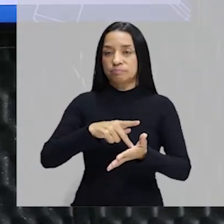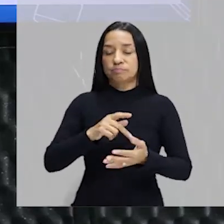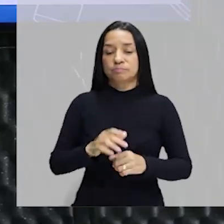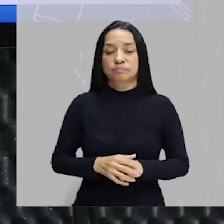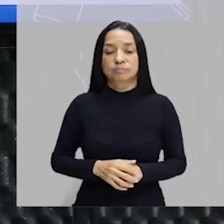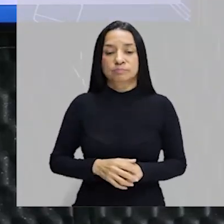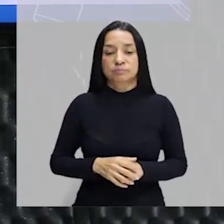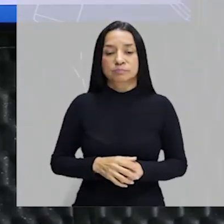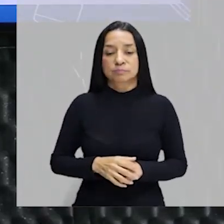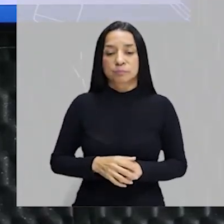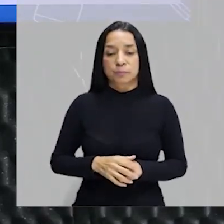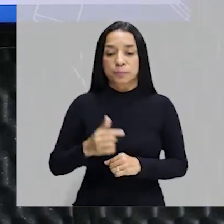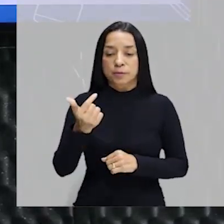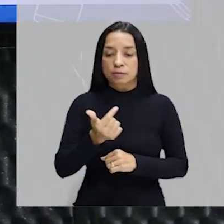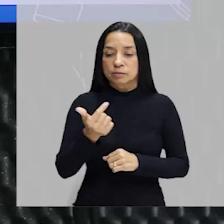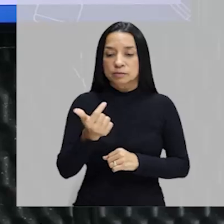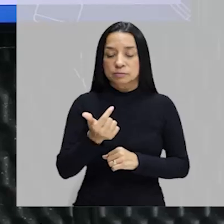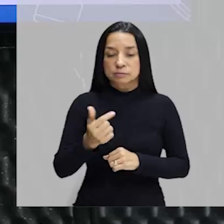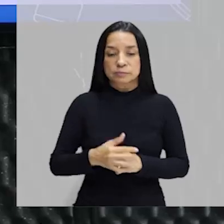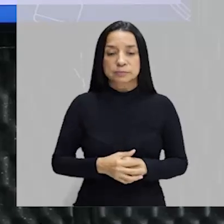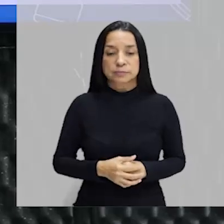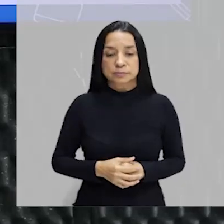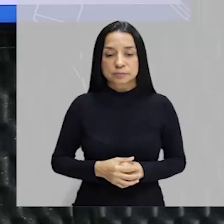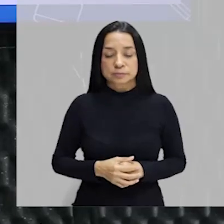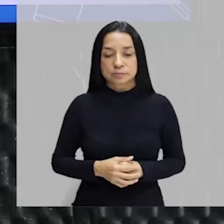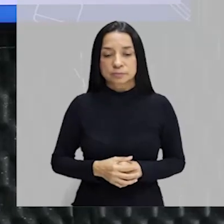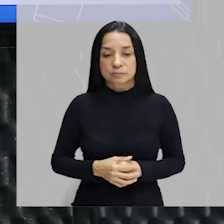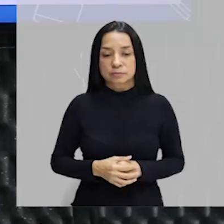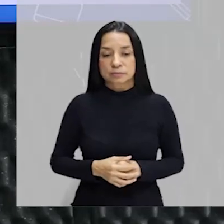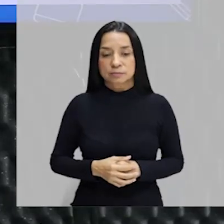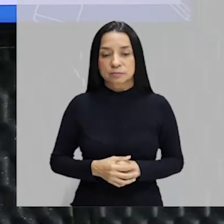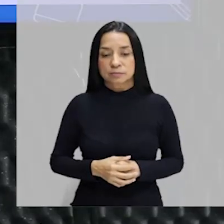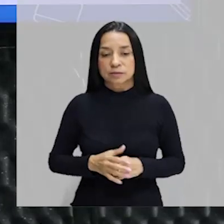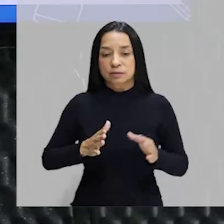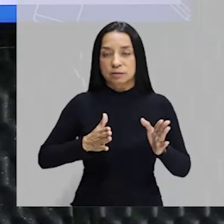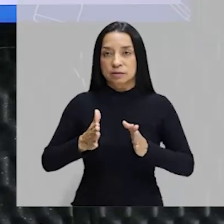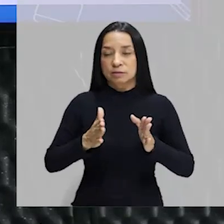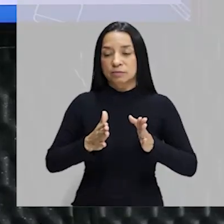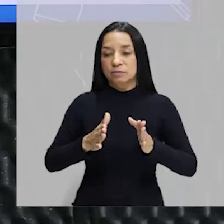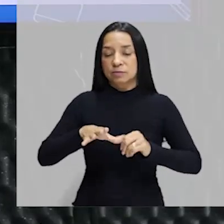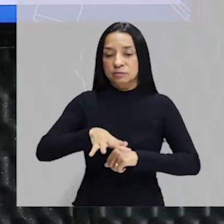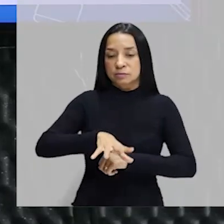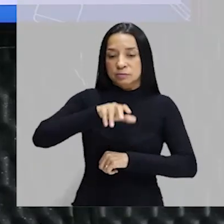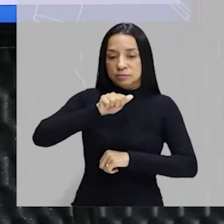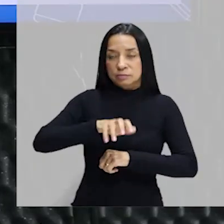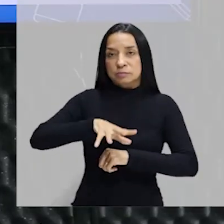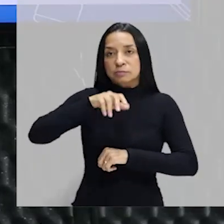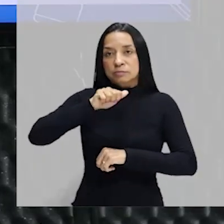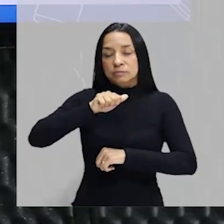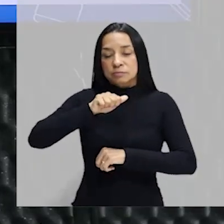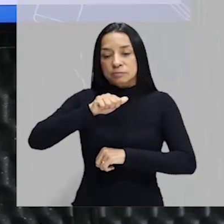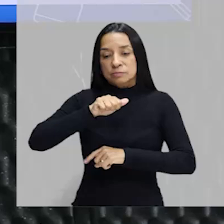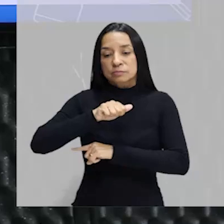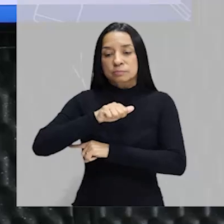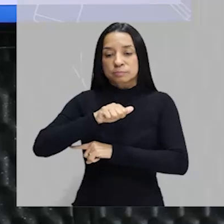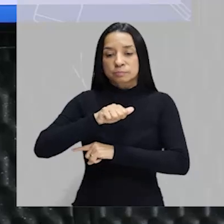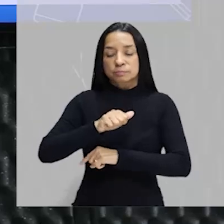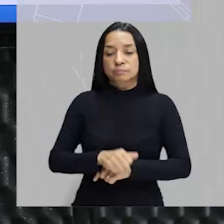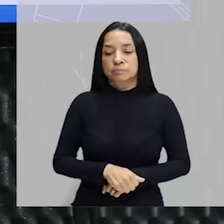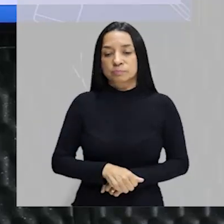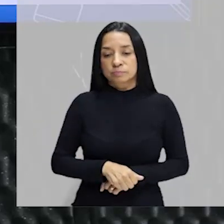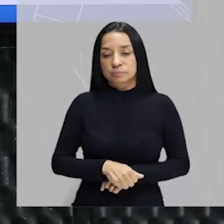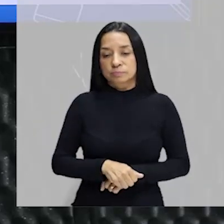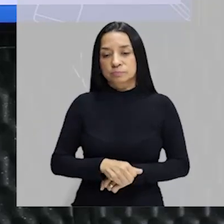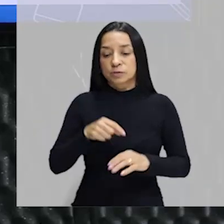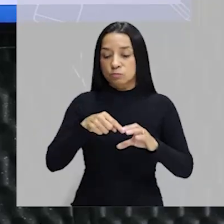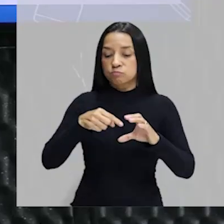A segunda afirmativa, vamos ver se está certinho. A fase aeróbica da respiração em